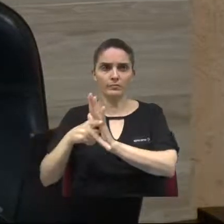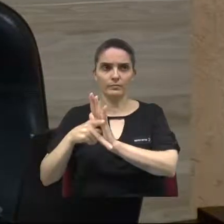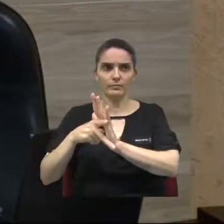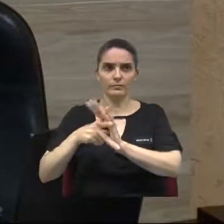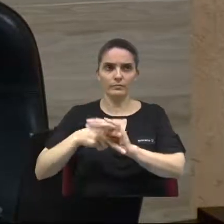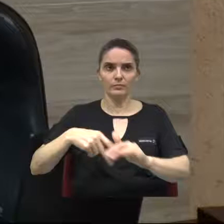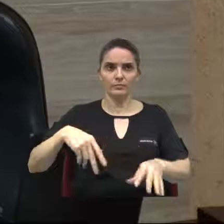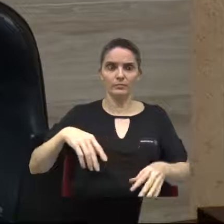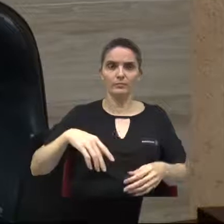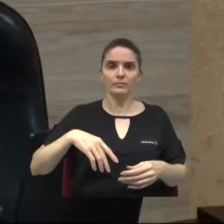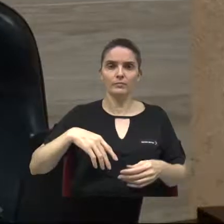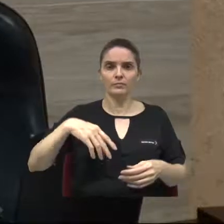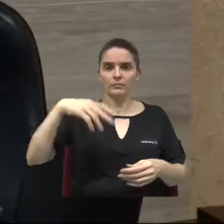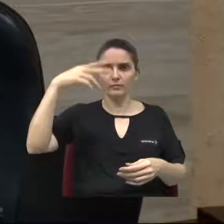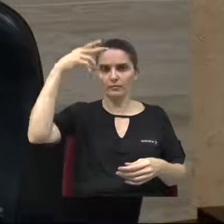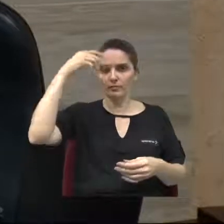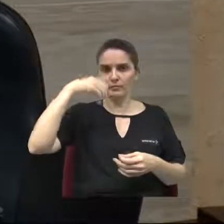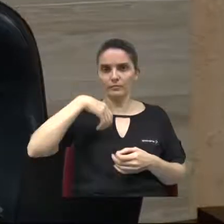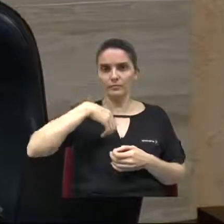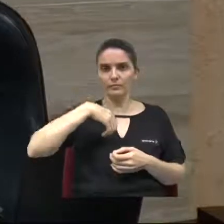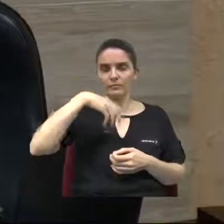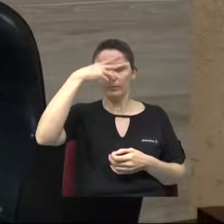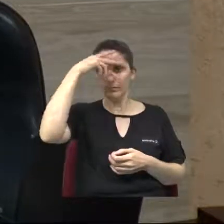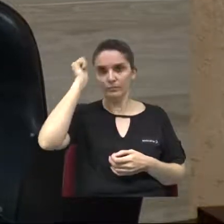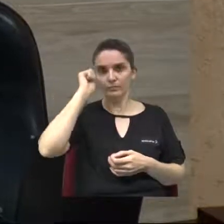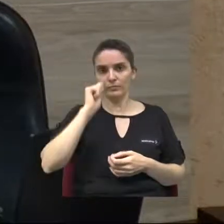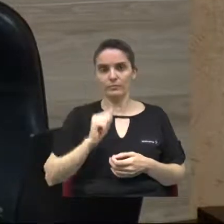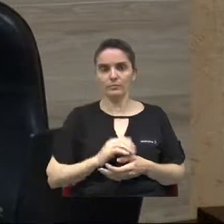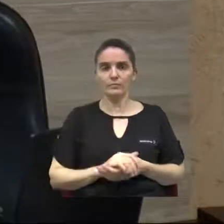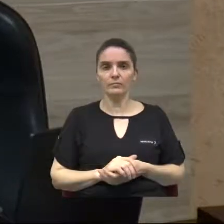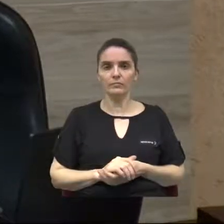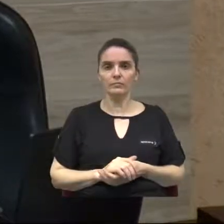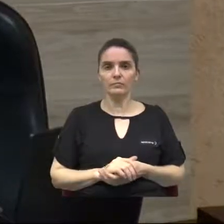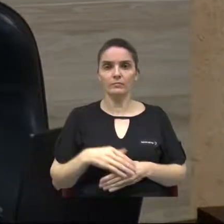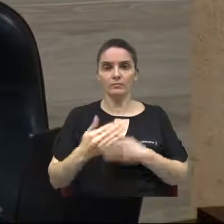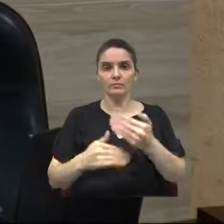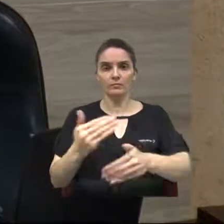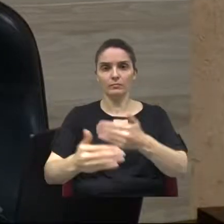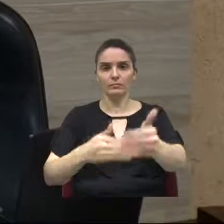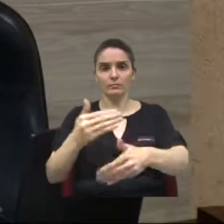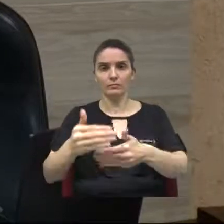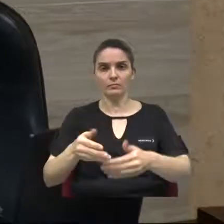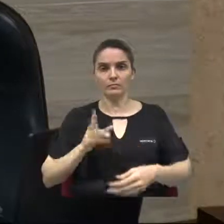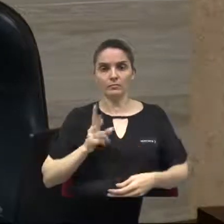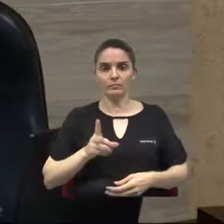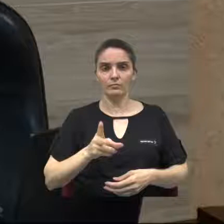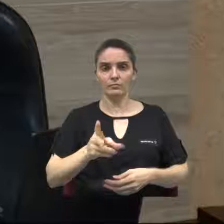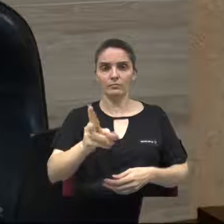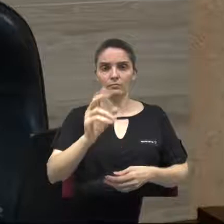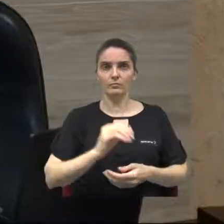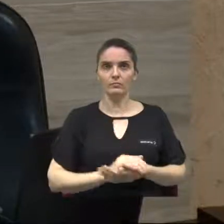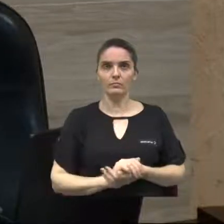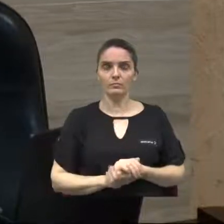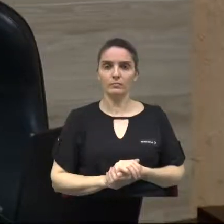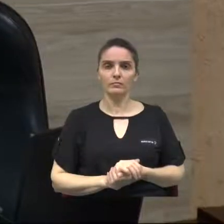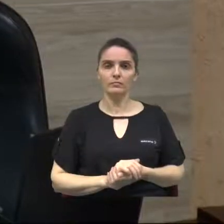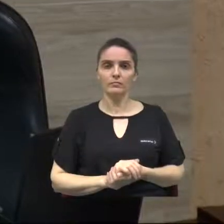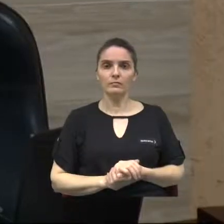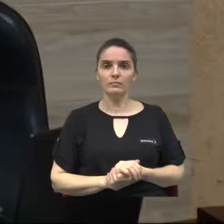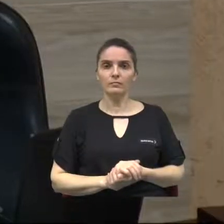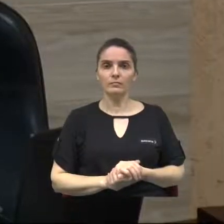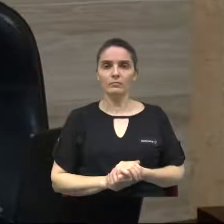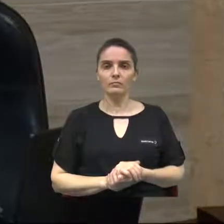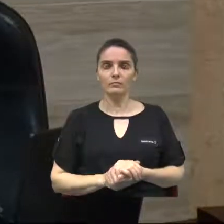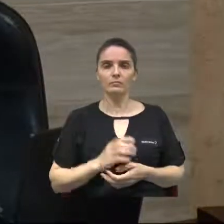Persista, insista, não desista jamais. O programa é bom, o senhor é